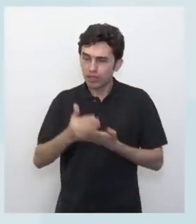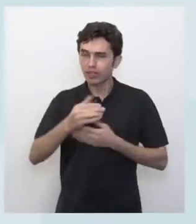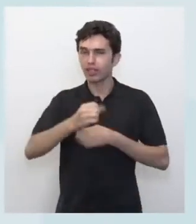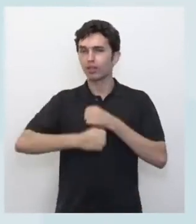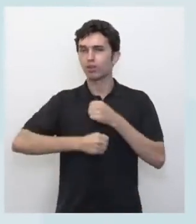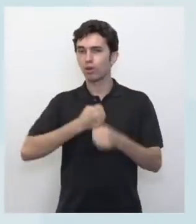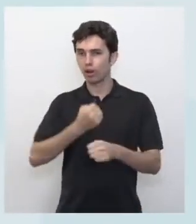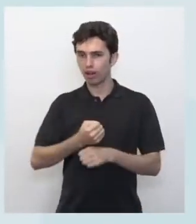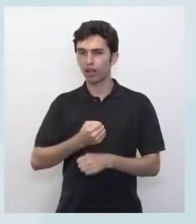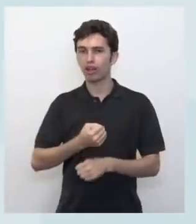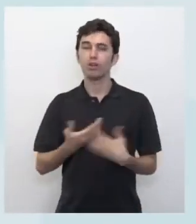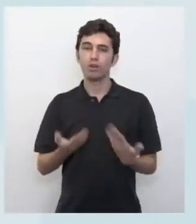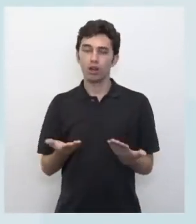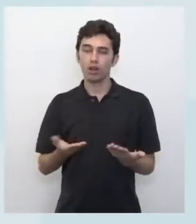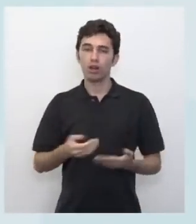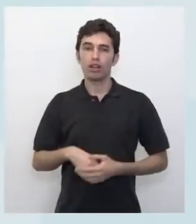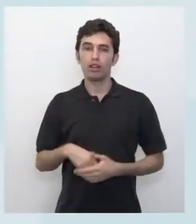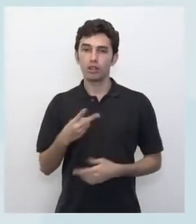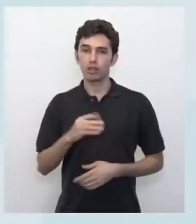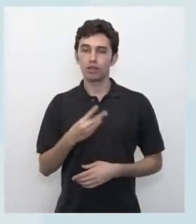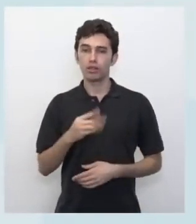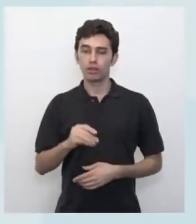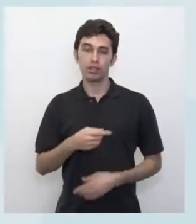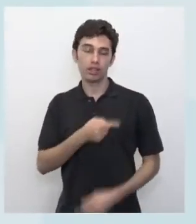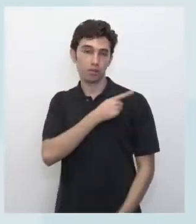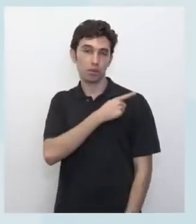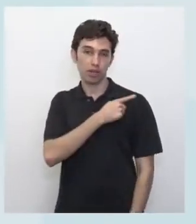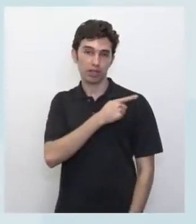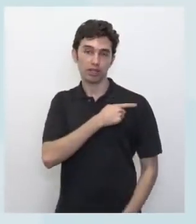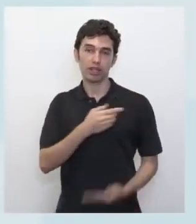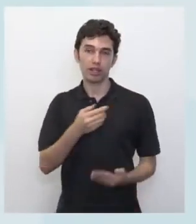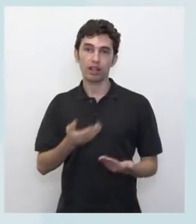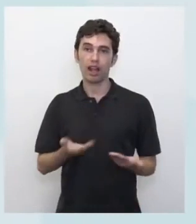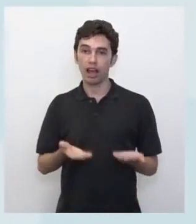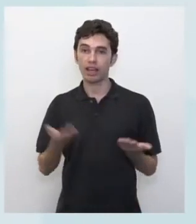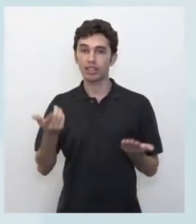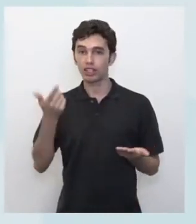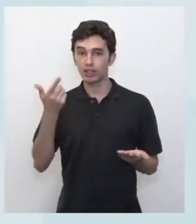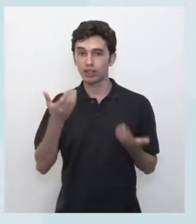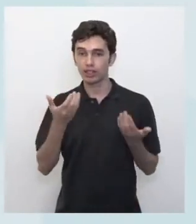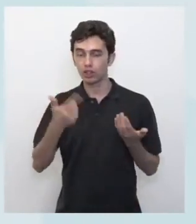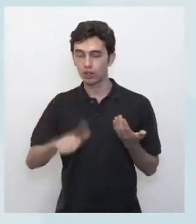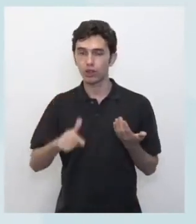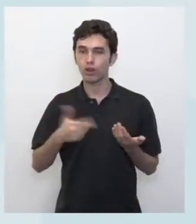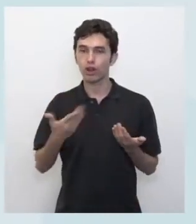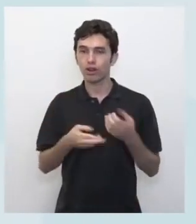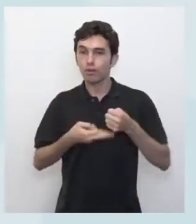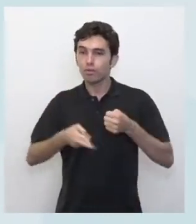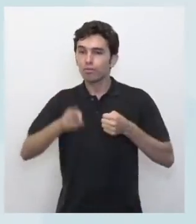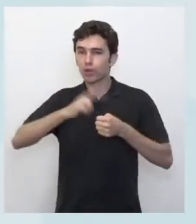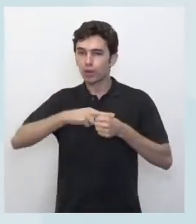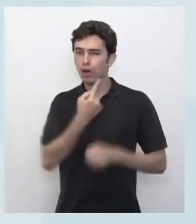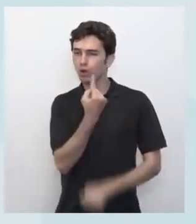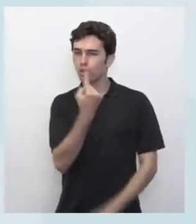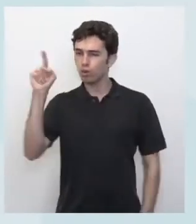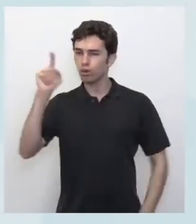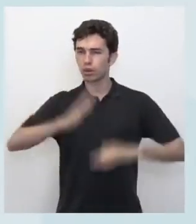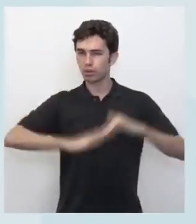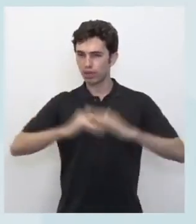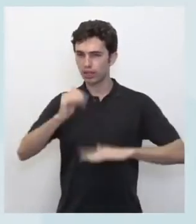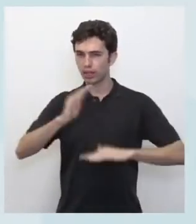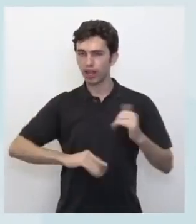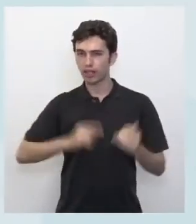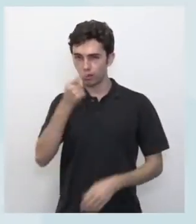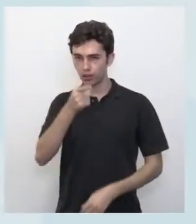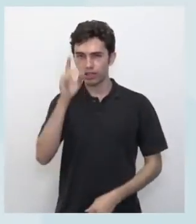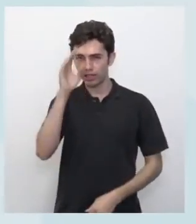né, primeira série do ensino médio, então a gente quis dar uma retomadinha na última habilidade que vocês viram lá no 9º ano,